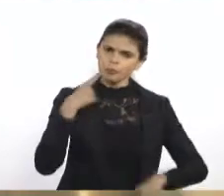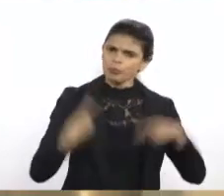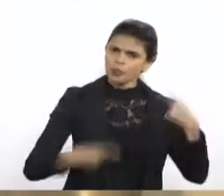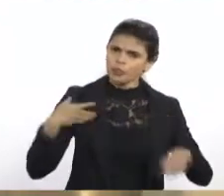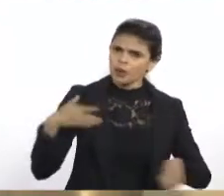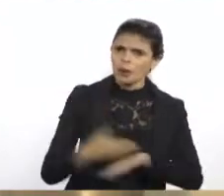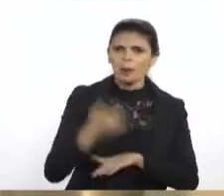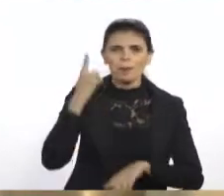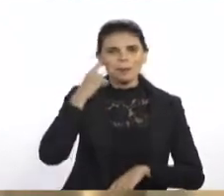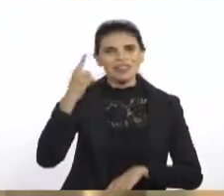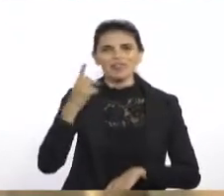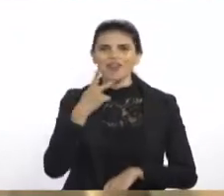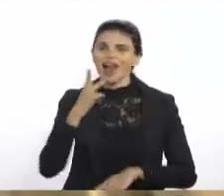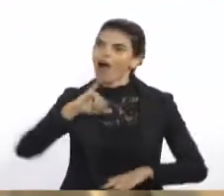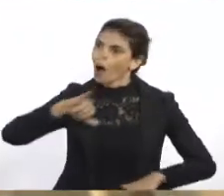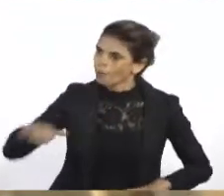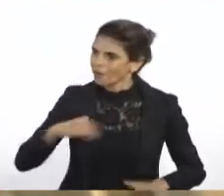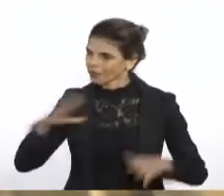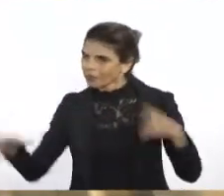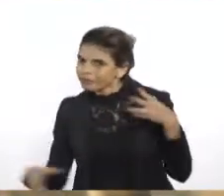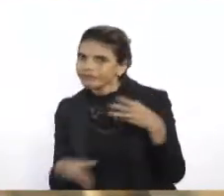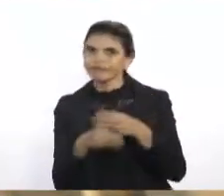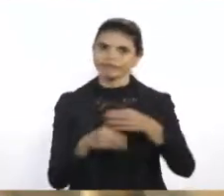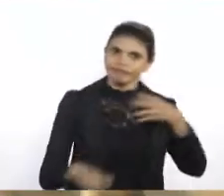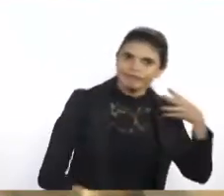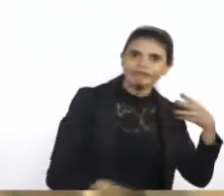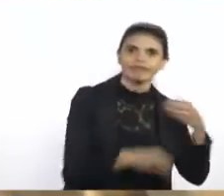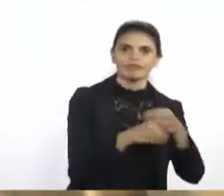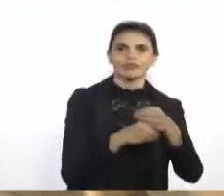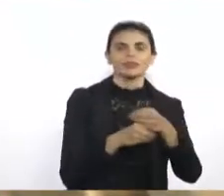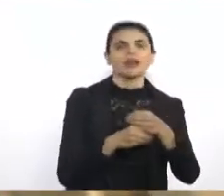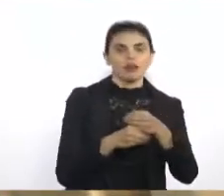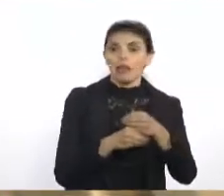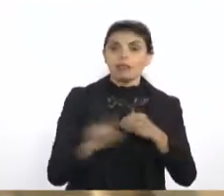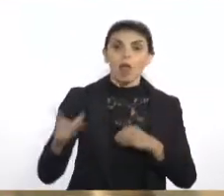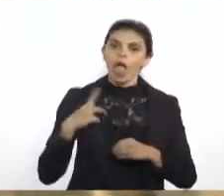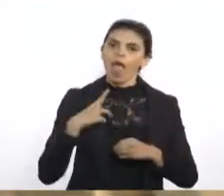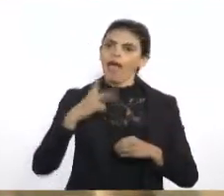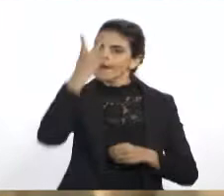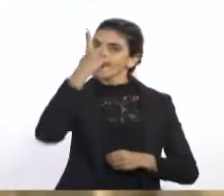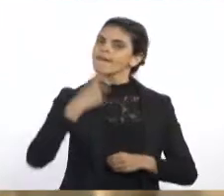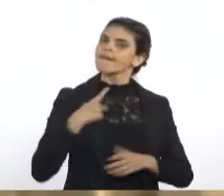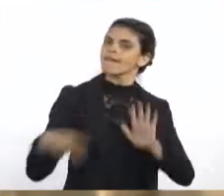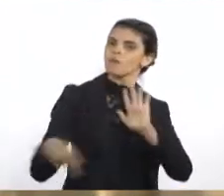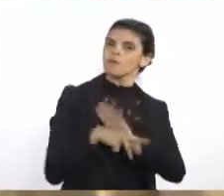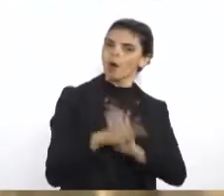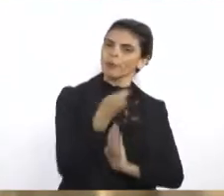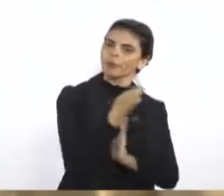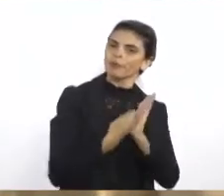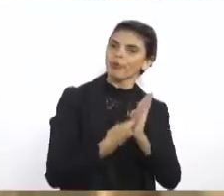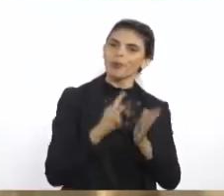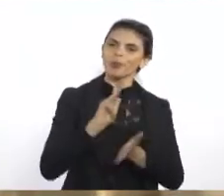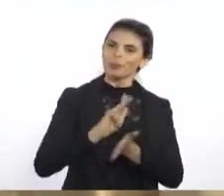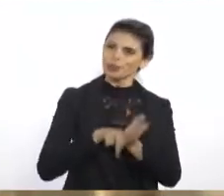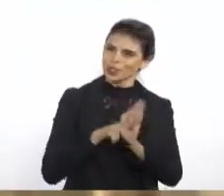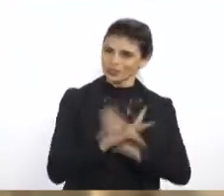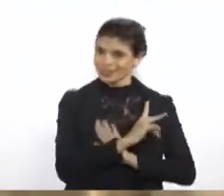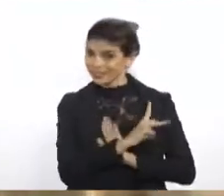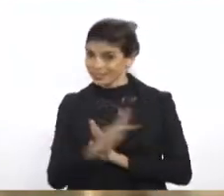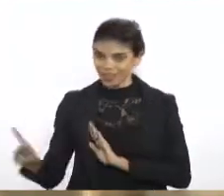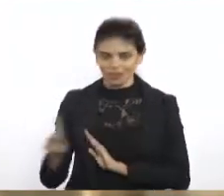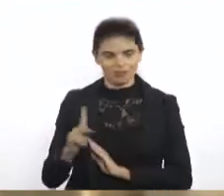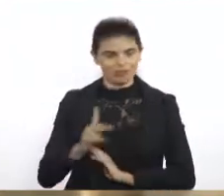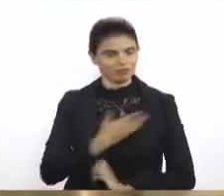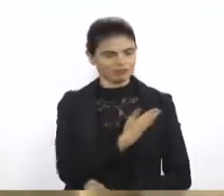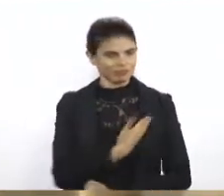ou se inteirar dos assuntos, porque a consequência é ela ser governada por quem se interessa. No entanto, nós do Novo lutamos